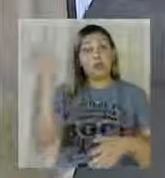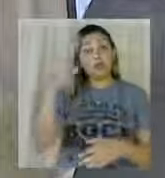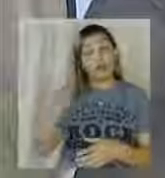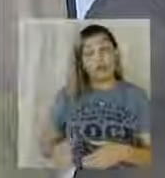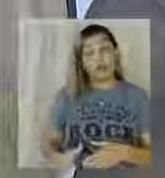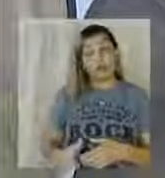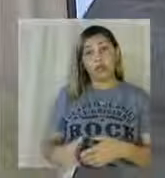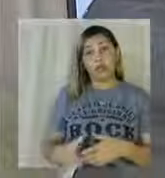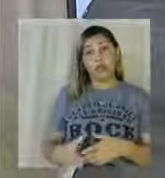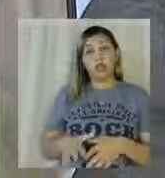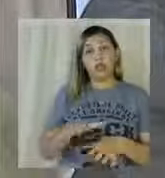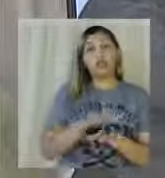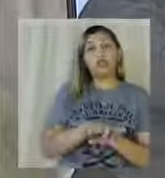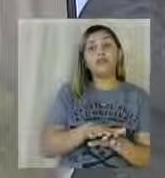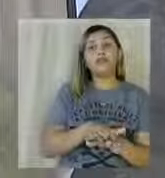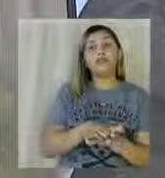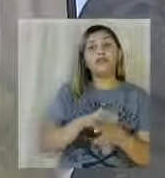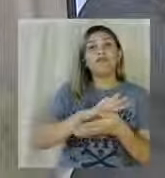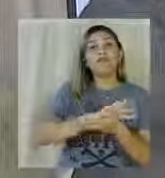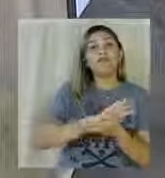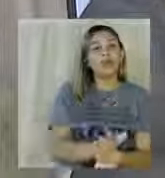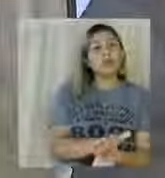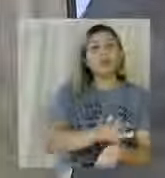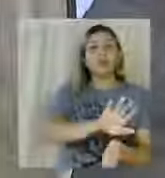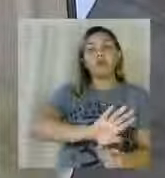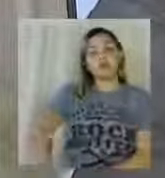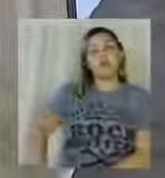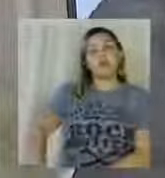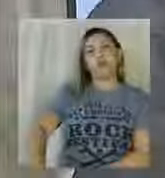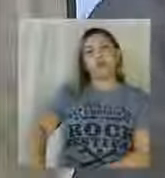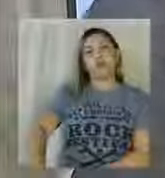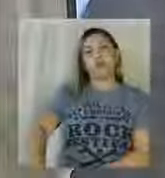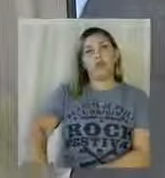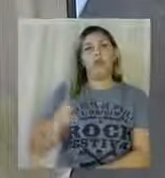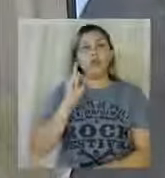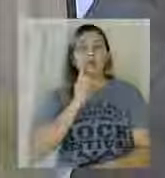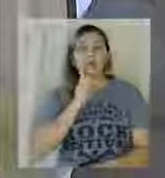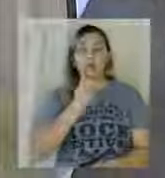estão excluindo as pessoas surdas de oportunidade